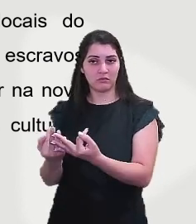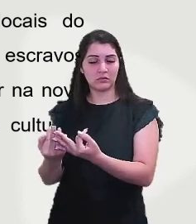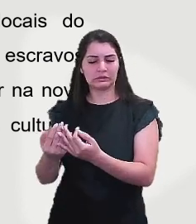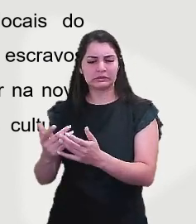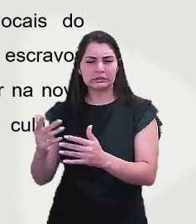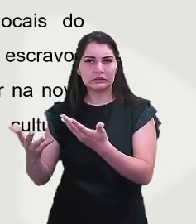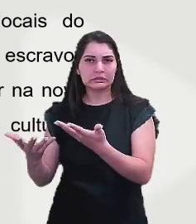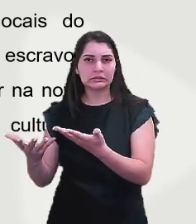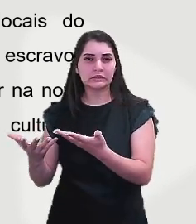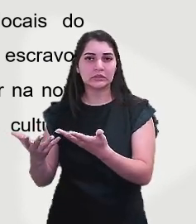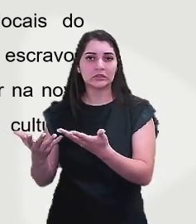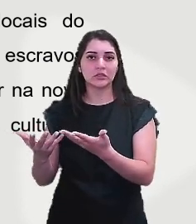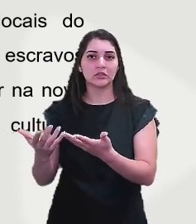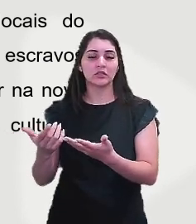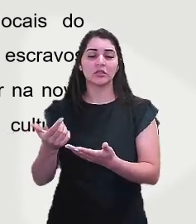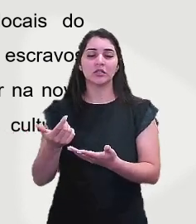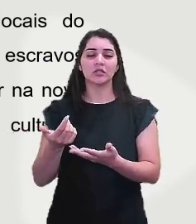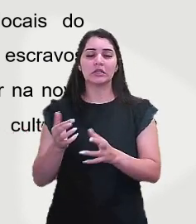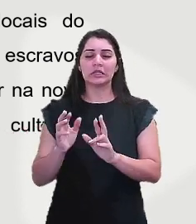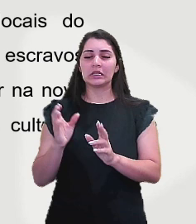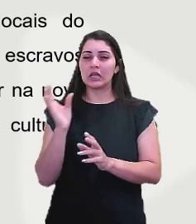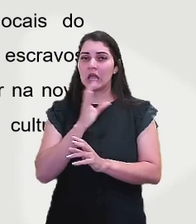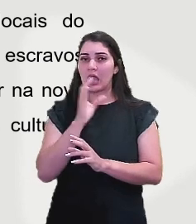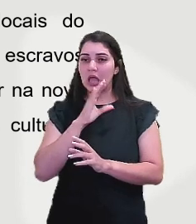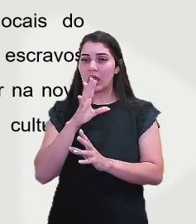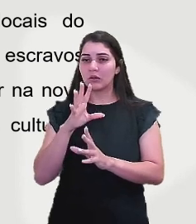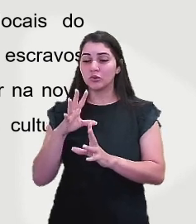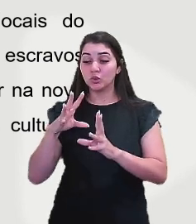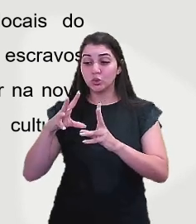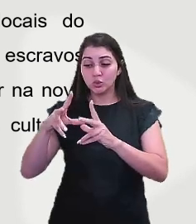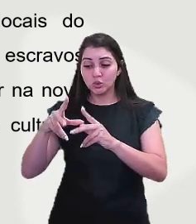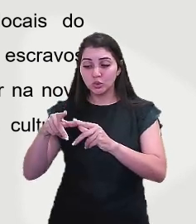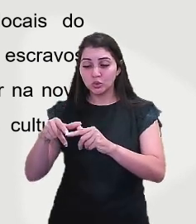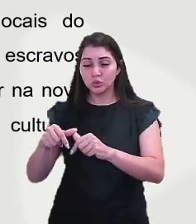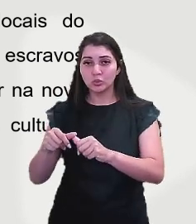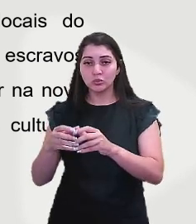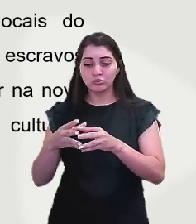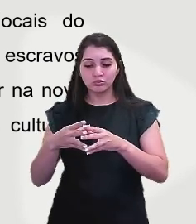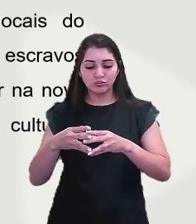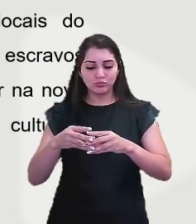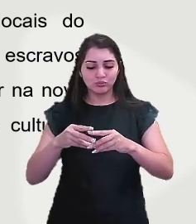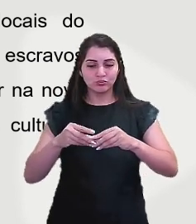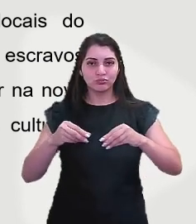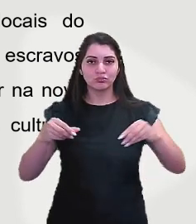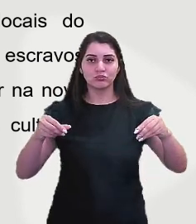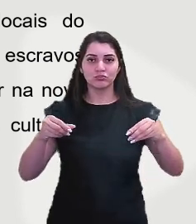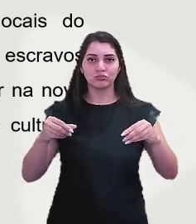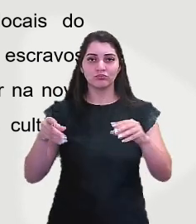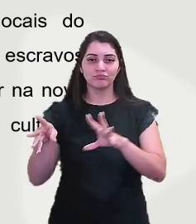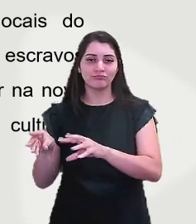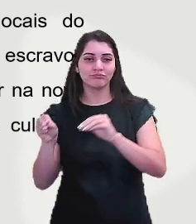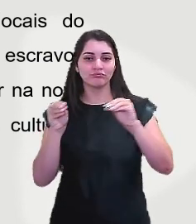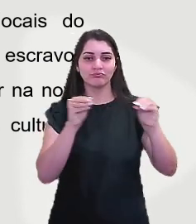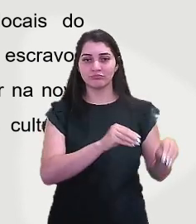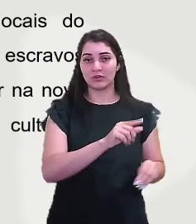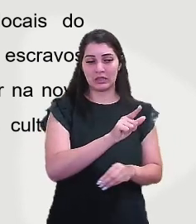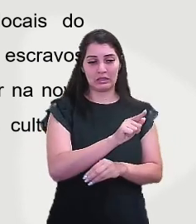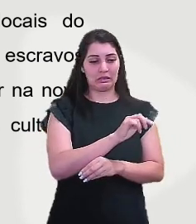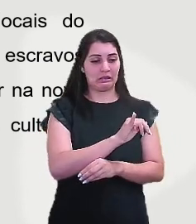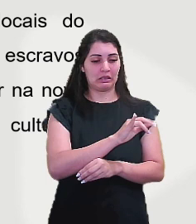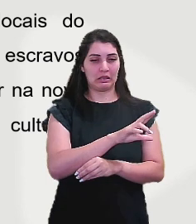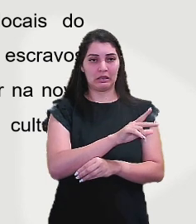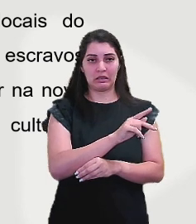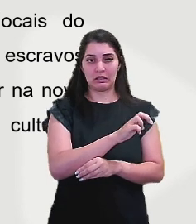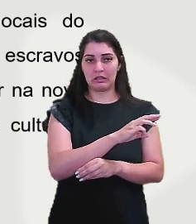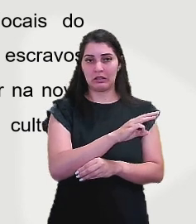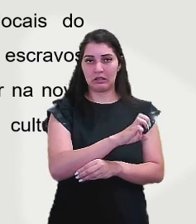assim. Você de segundo para outro, toda essa estrutura ser quebrada. Você de João passou a ser Guilherme.